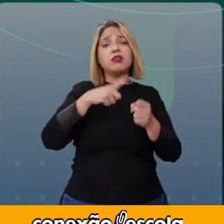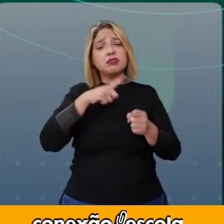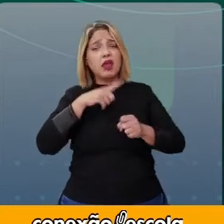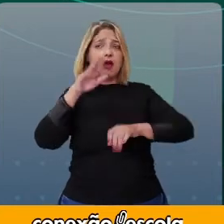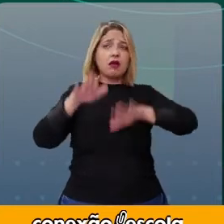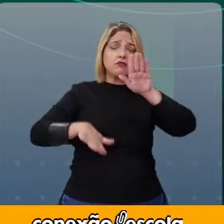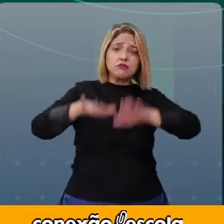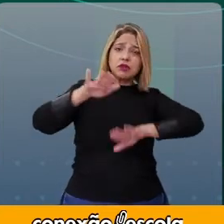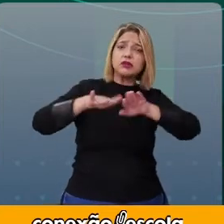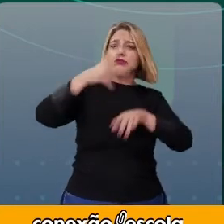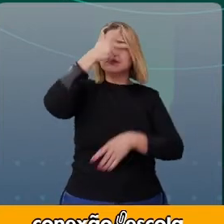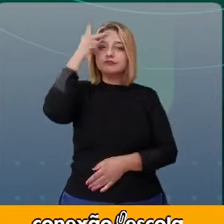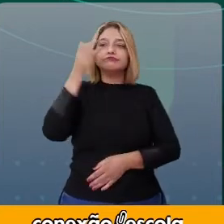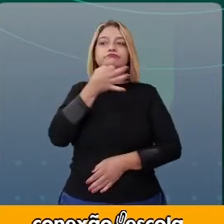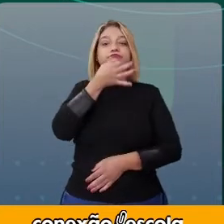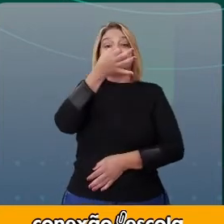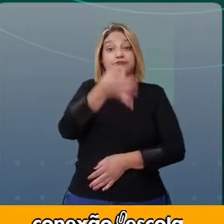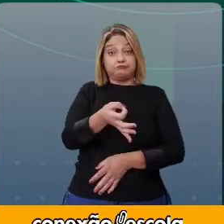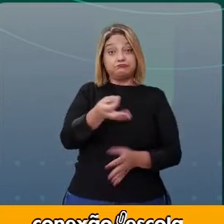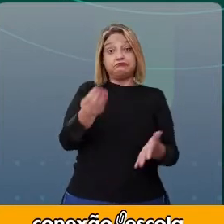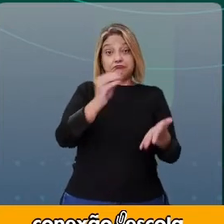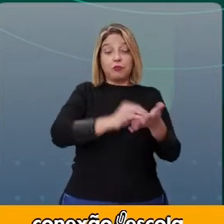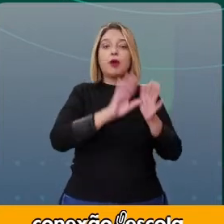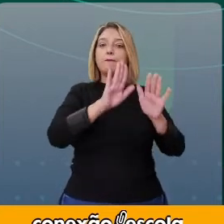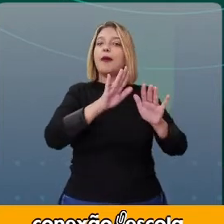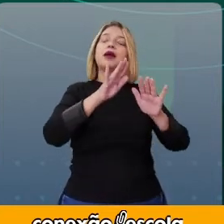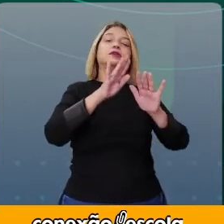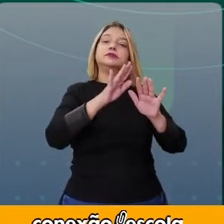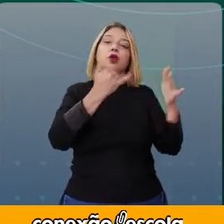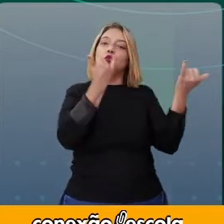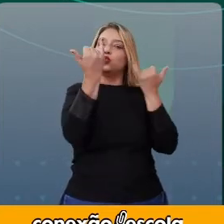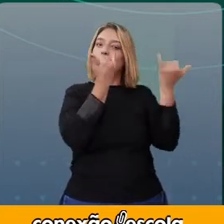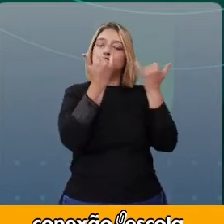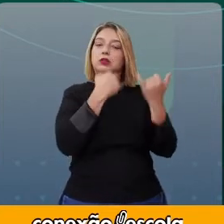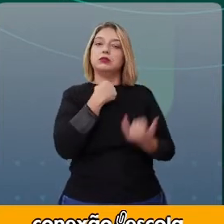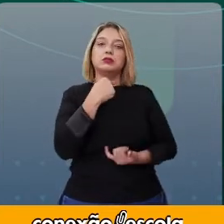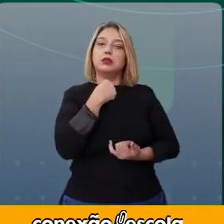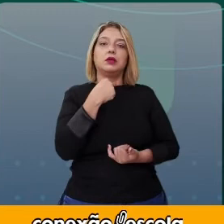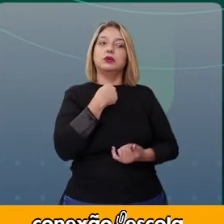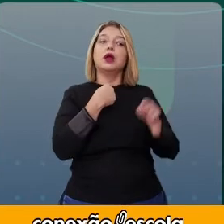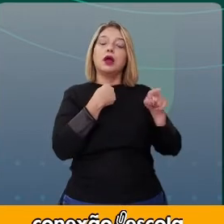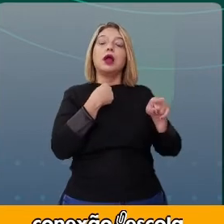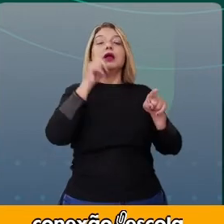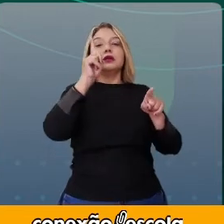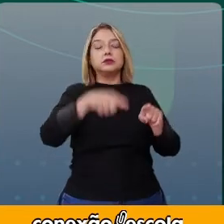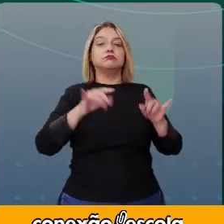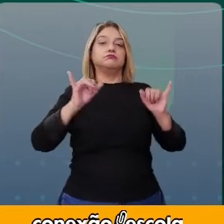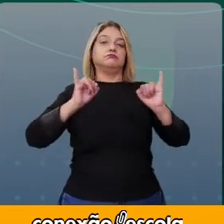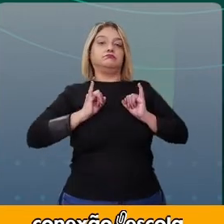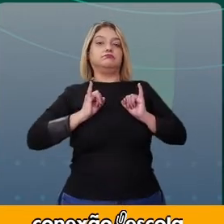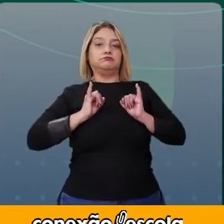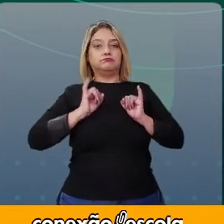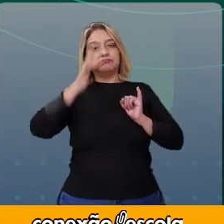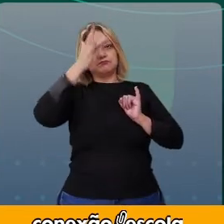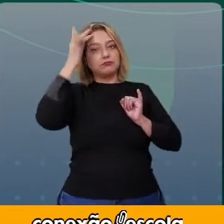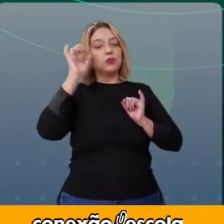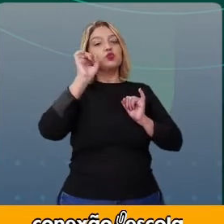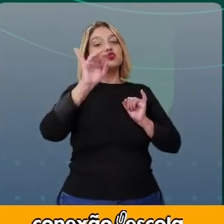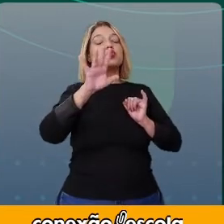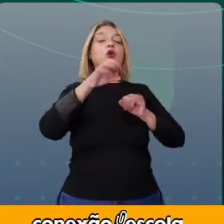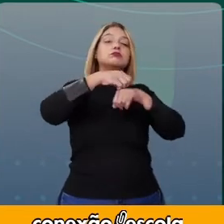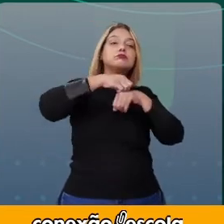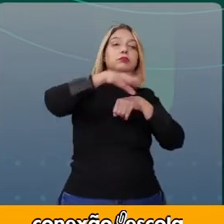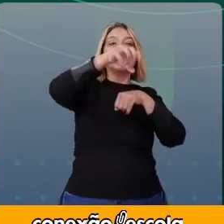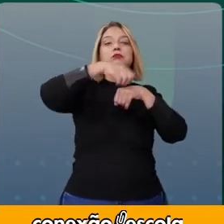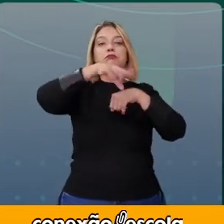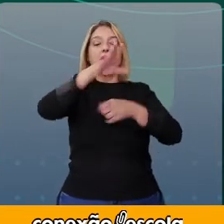vista, mas a notícia, não. A notícia é um texto que tende a ser impessoal, apenas fornece os